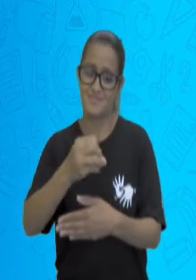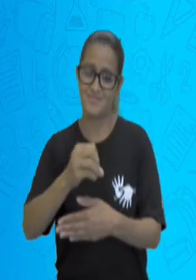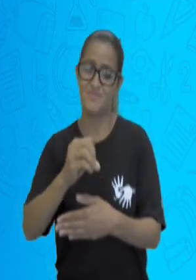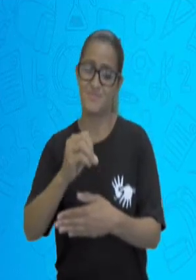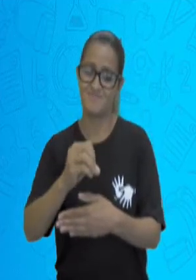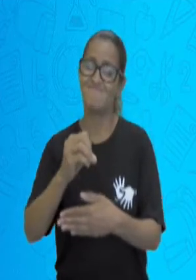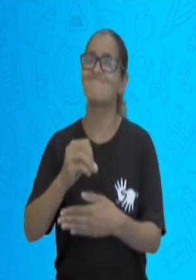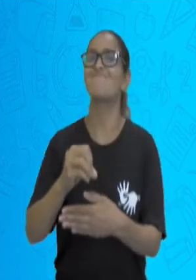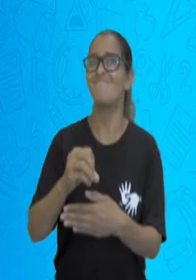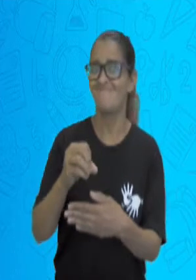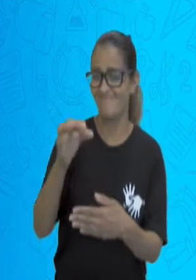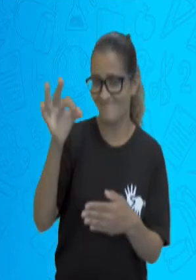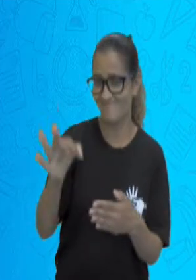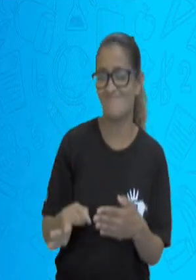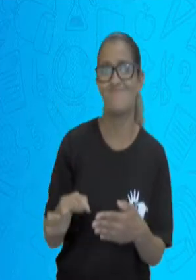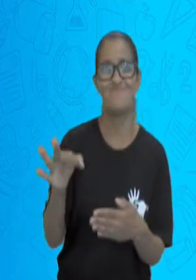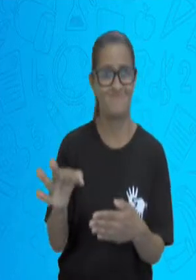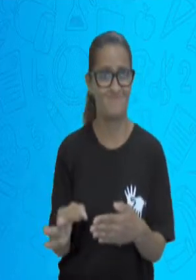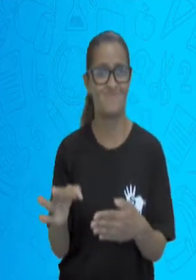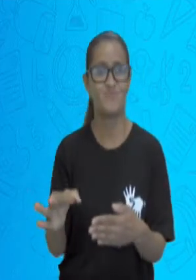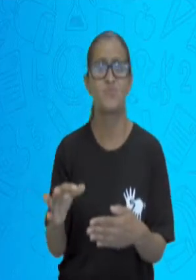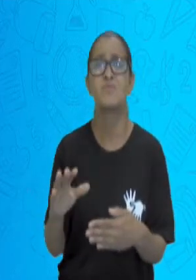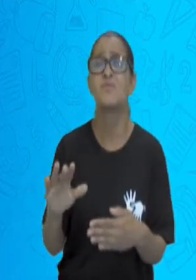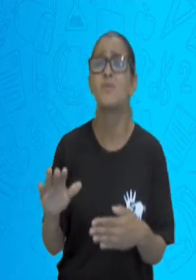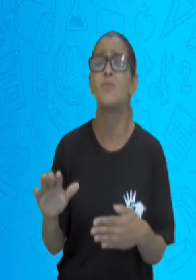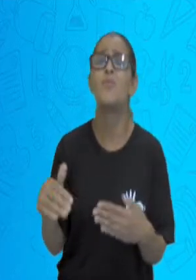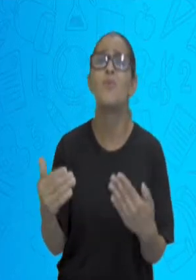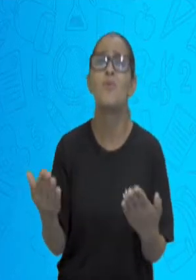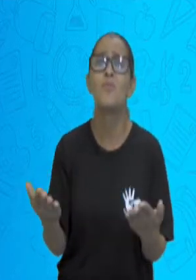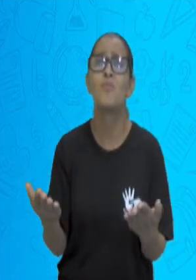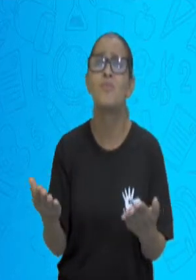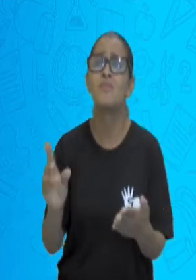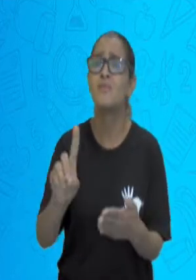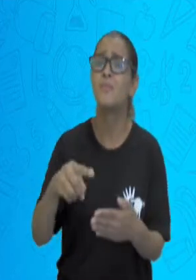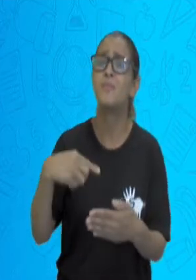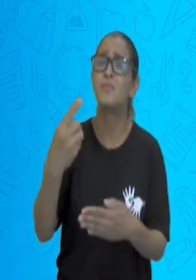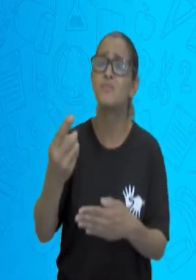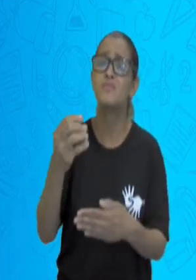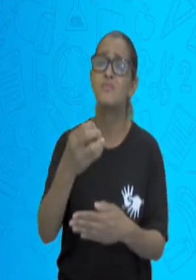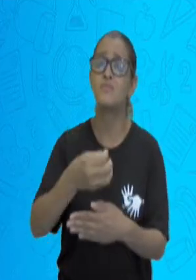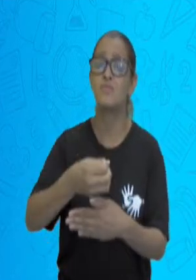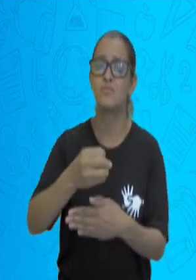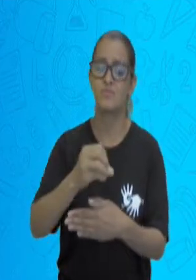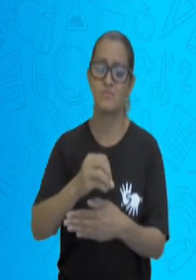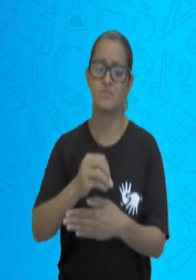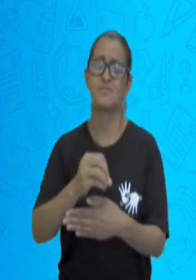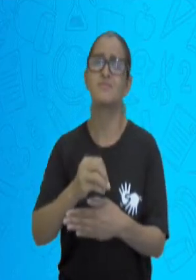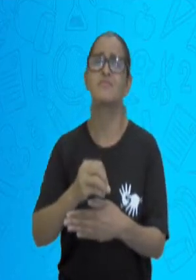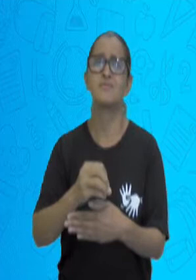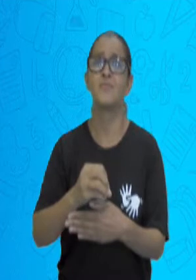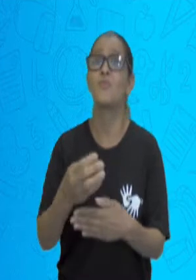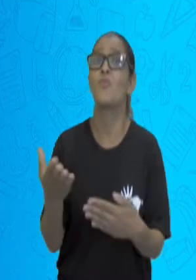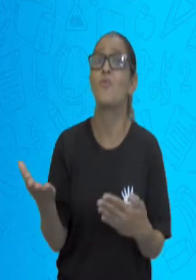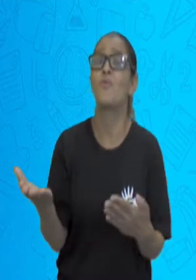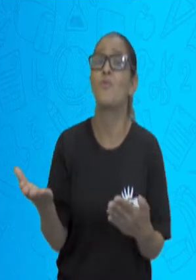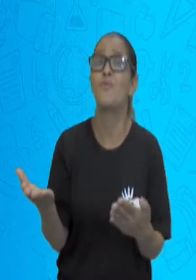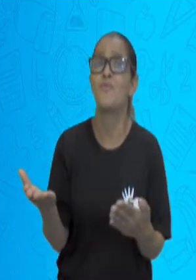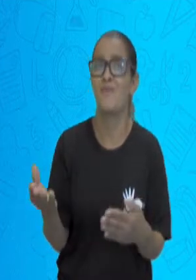Exatamente, é o número 10. Qual que é o número que vem depois do 0?